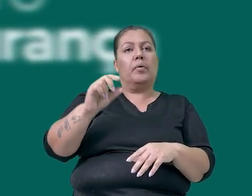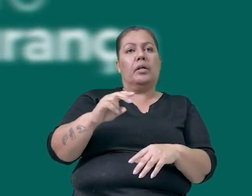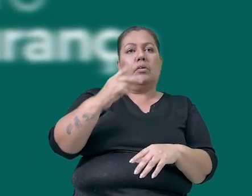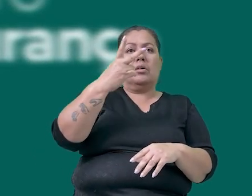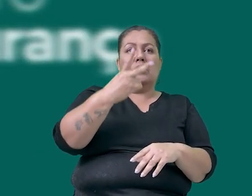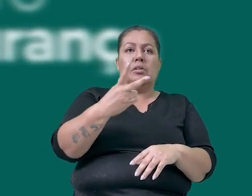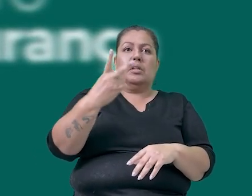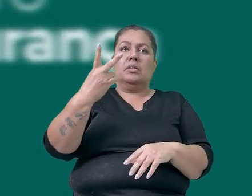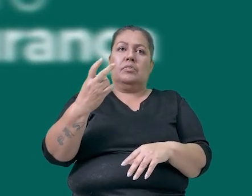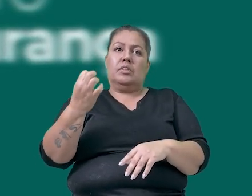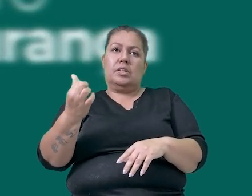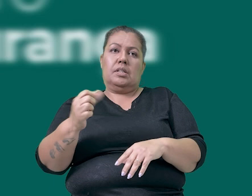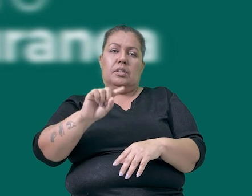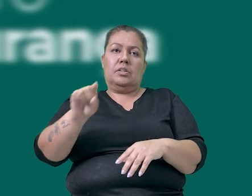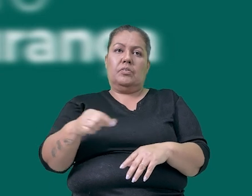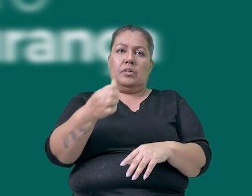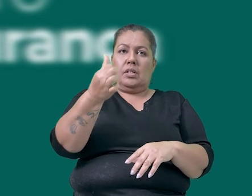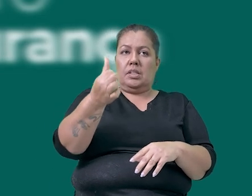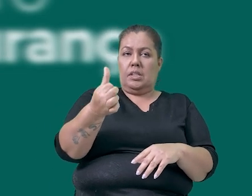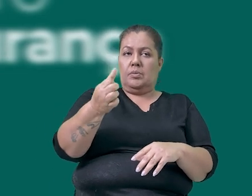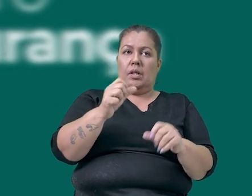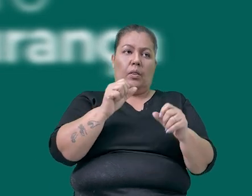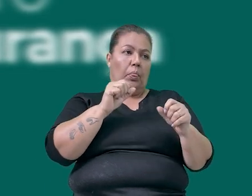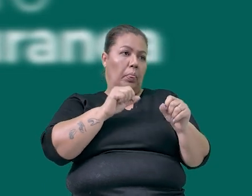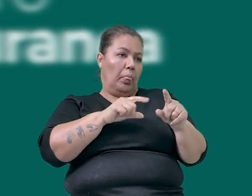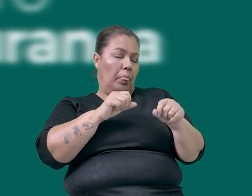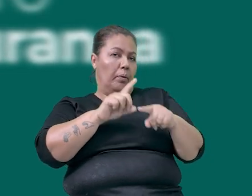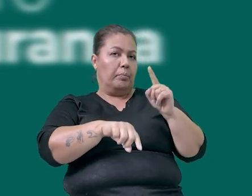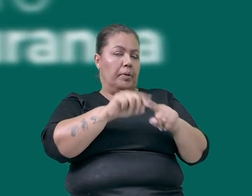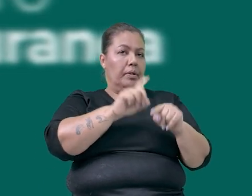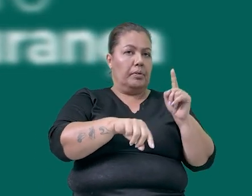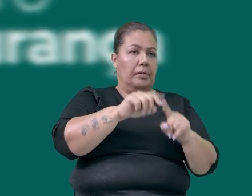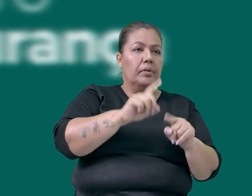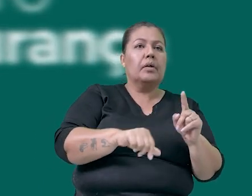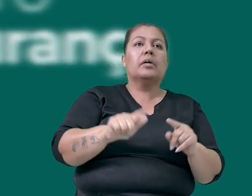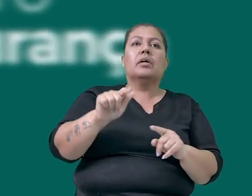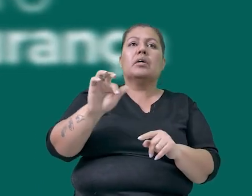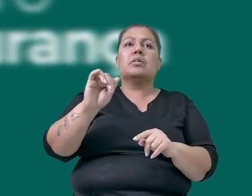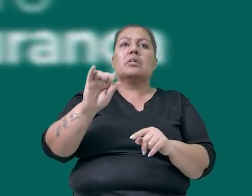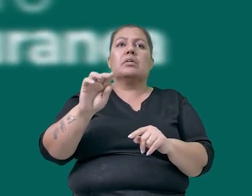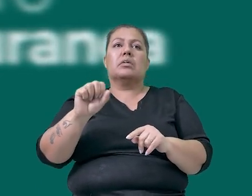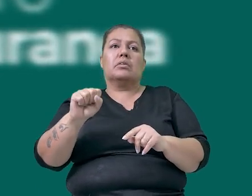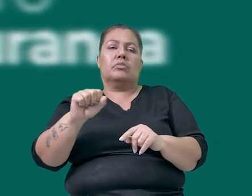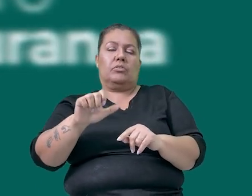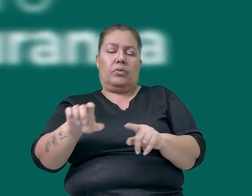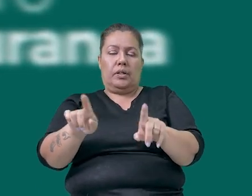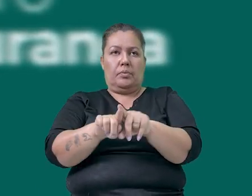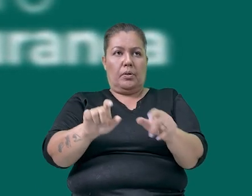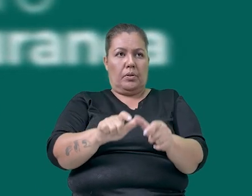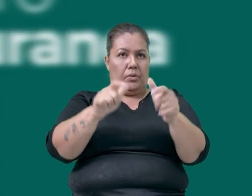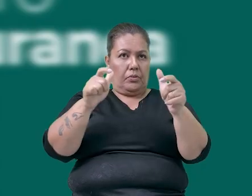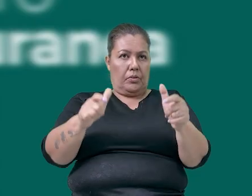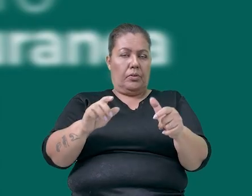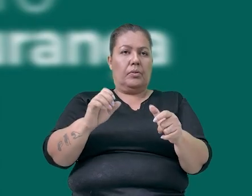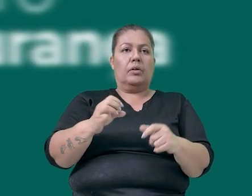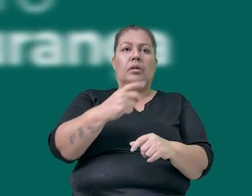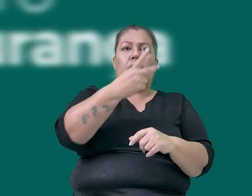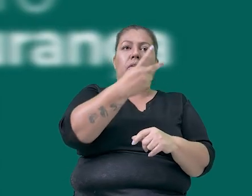226,6% para a injúria racial, e de Goiás, onde os registros de racismo cresceram